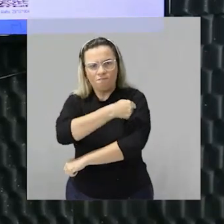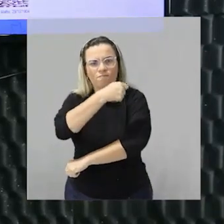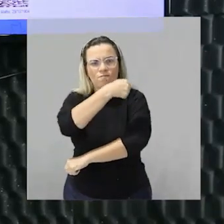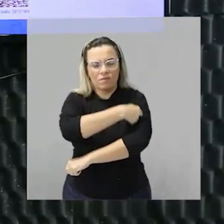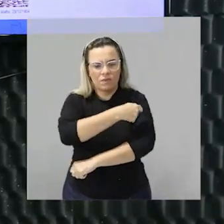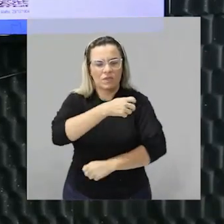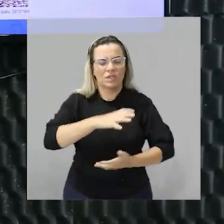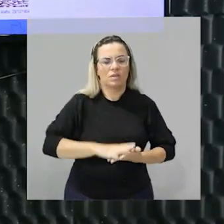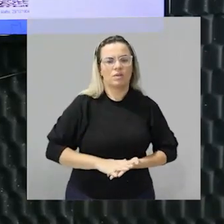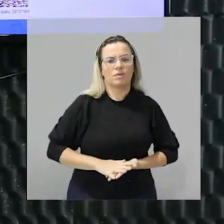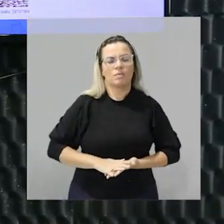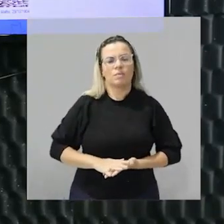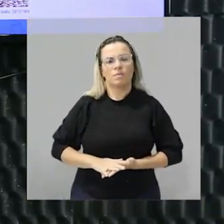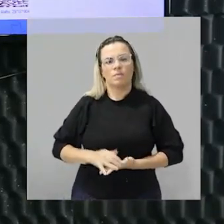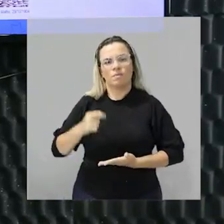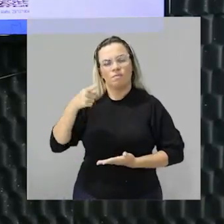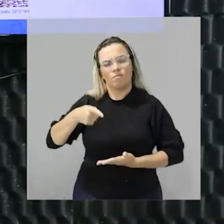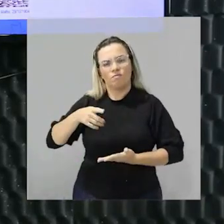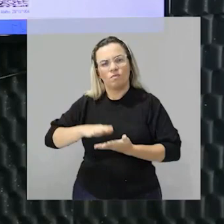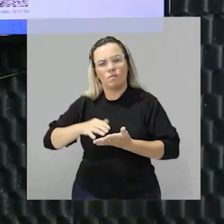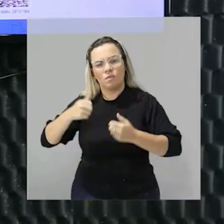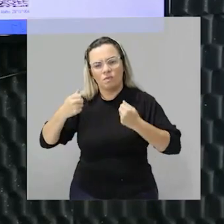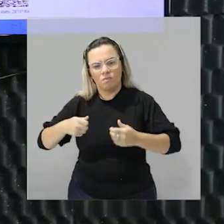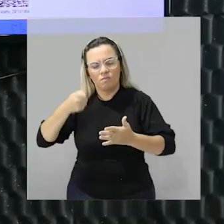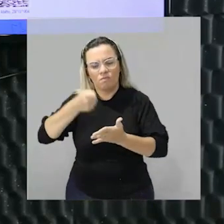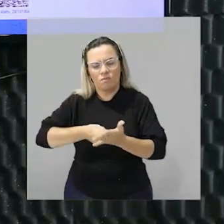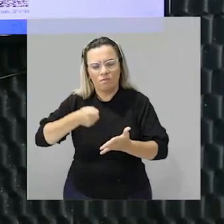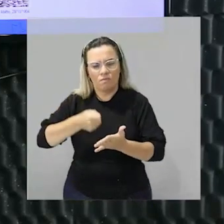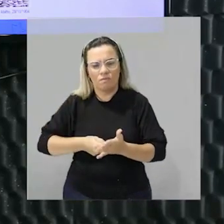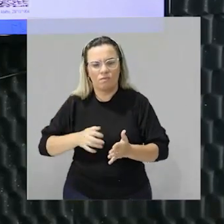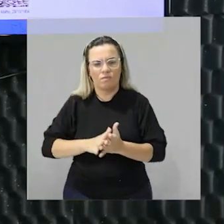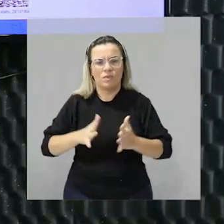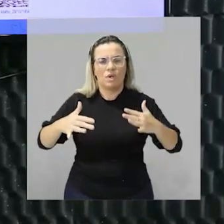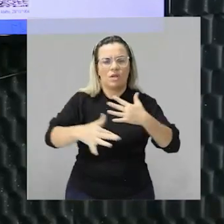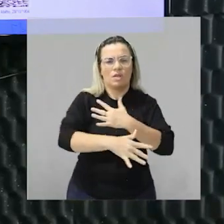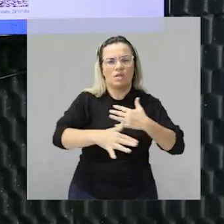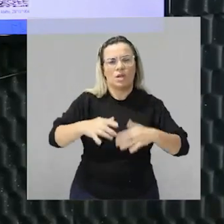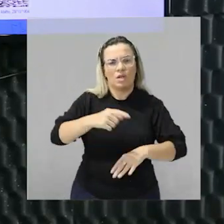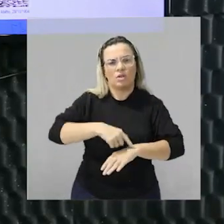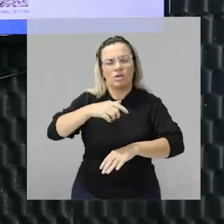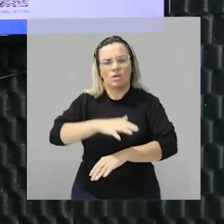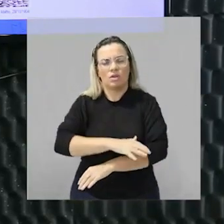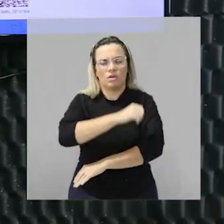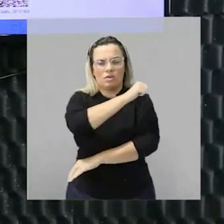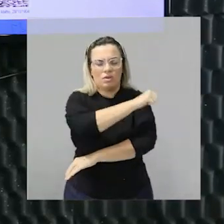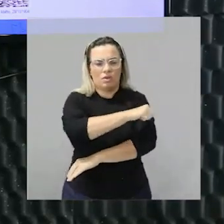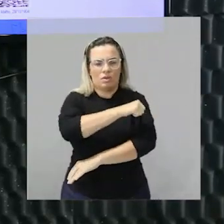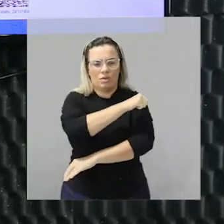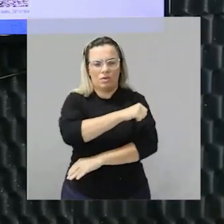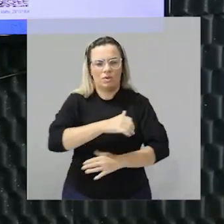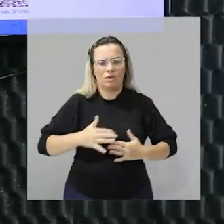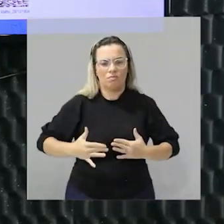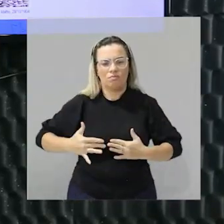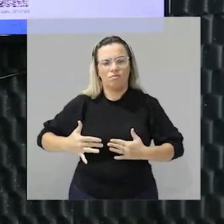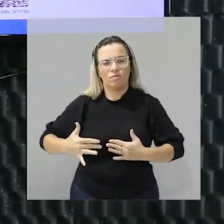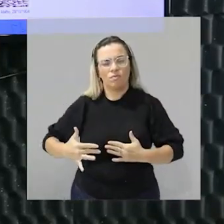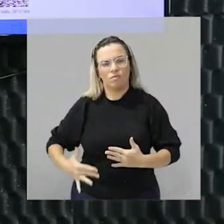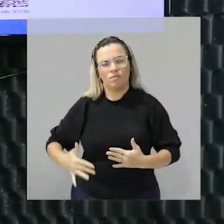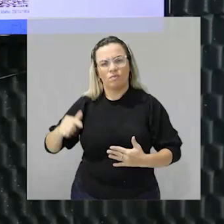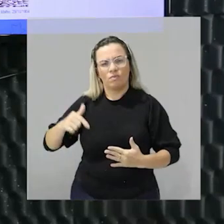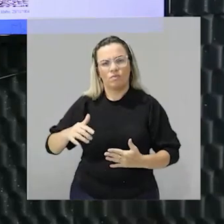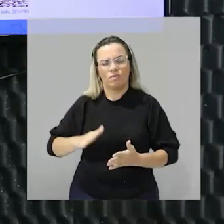E ela está sendo realizada em um momento em que a cidade do Rio de Janeiro ela passa por um processo